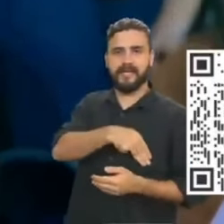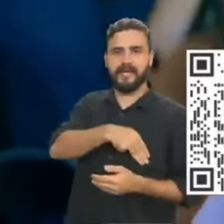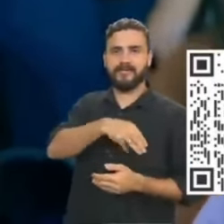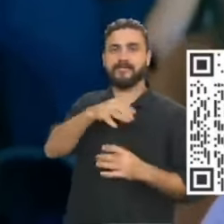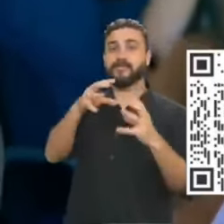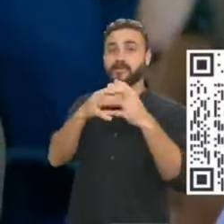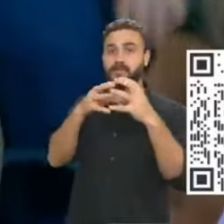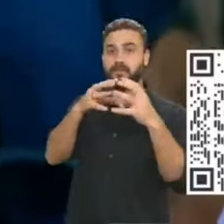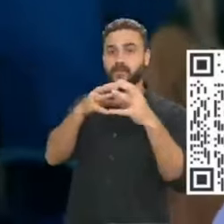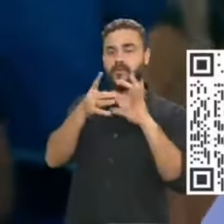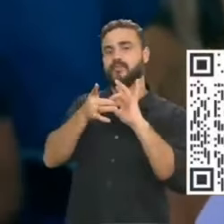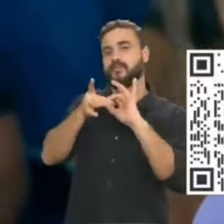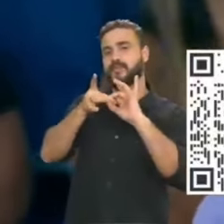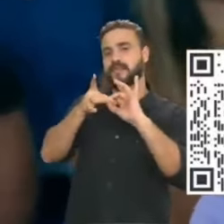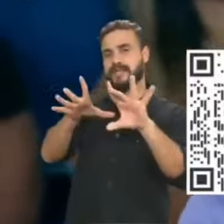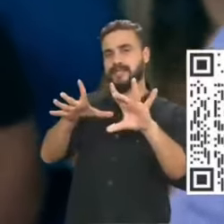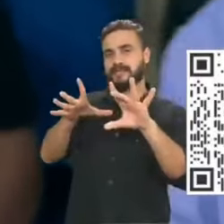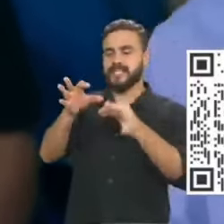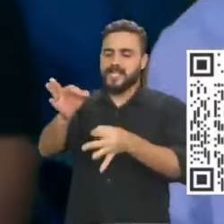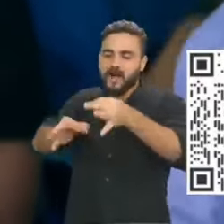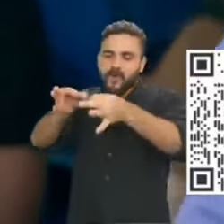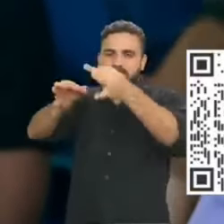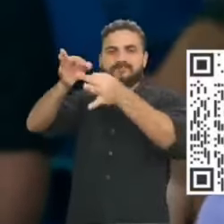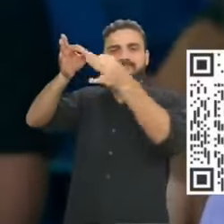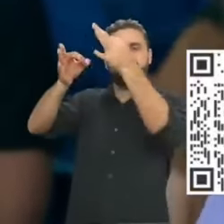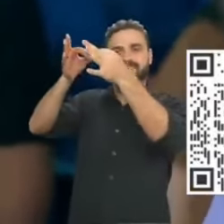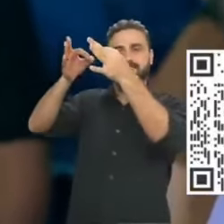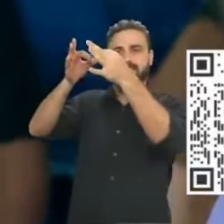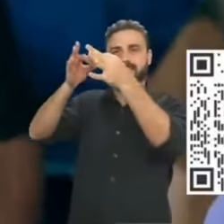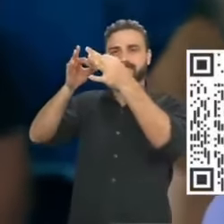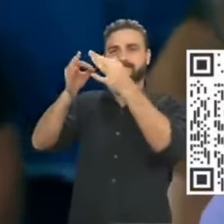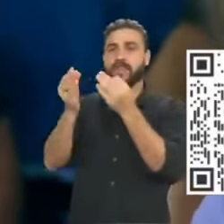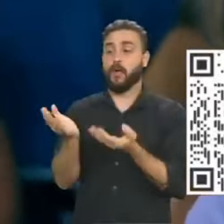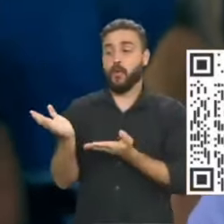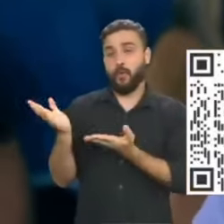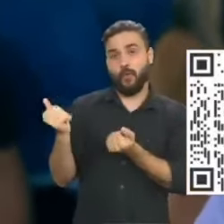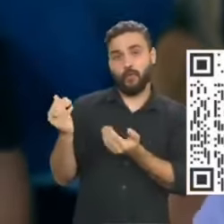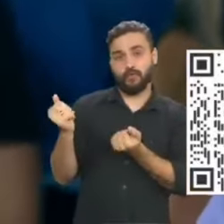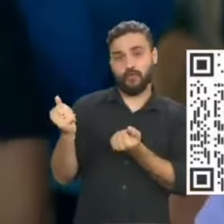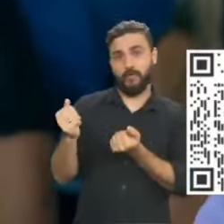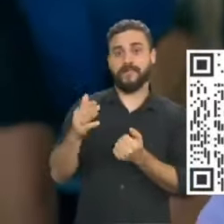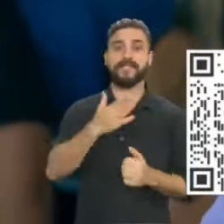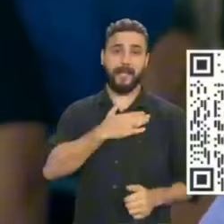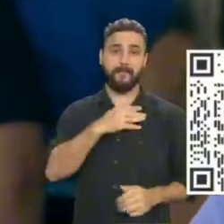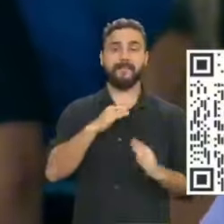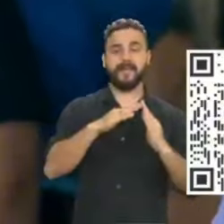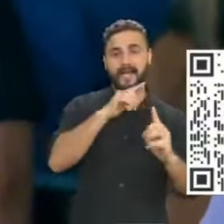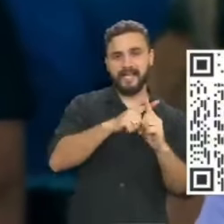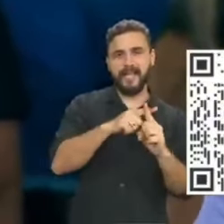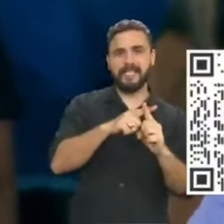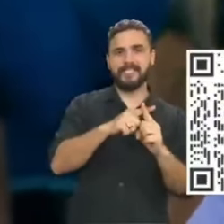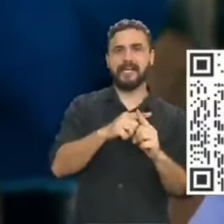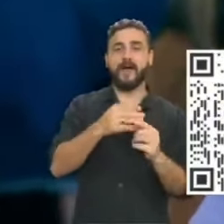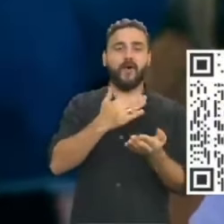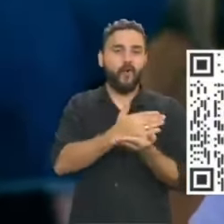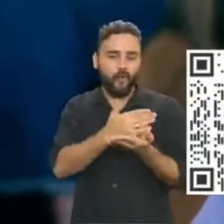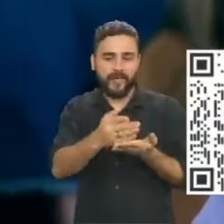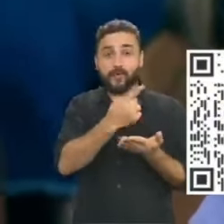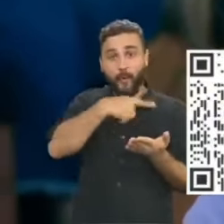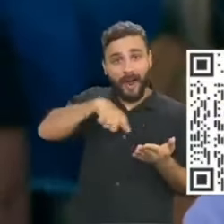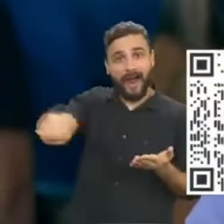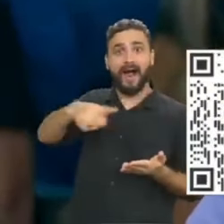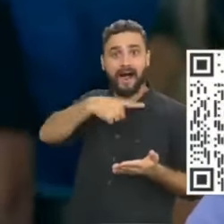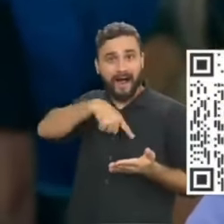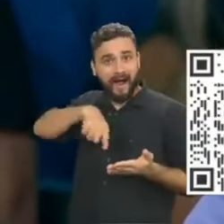Pastor? Ah, quando o Livres começou a fazer impacto, os jovens da Central começaram a ir para lá, como a Dani, que participava com a